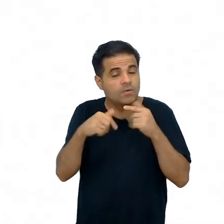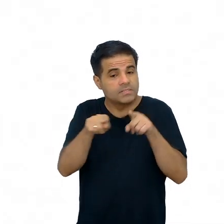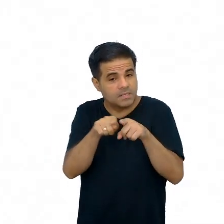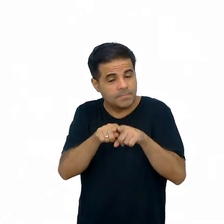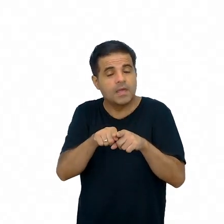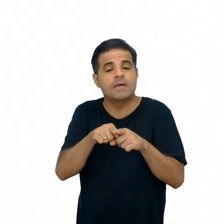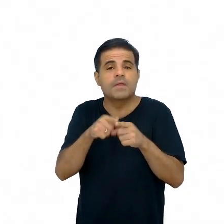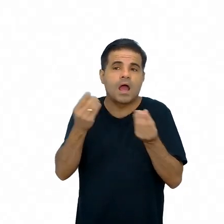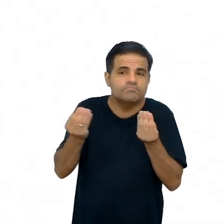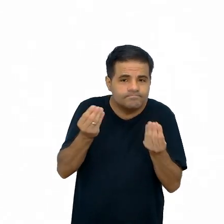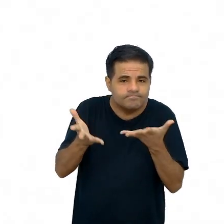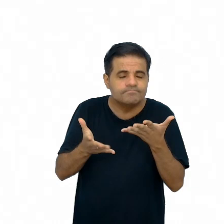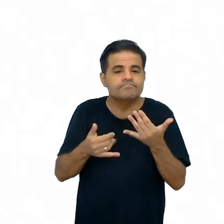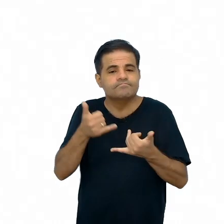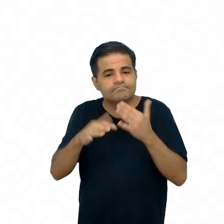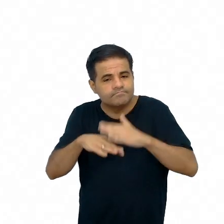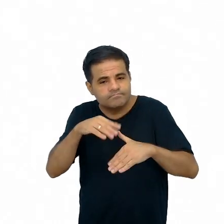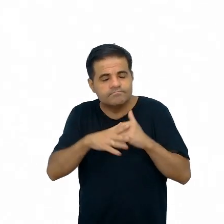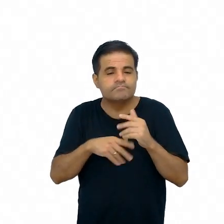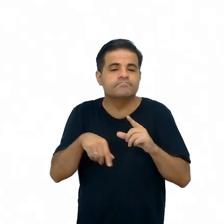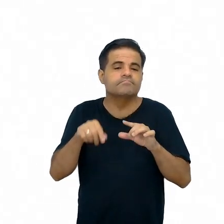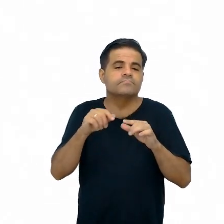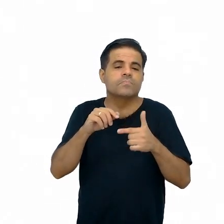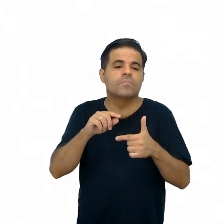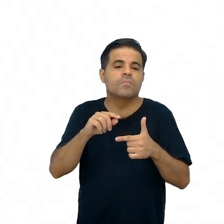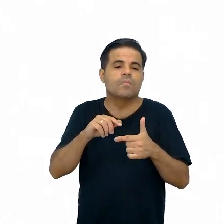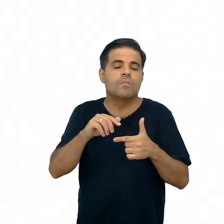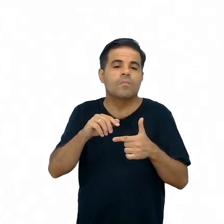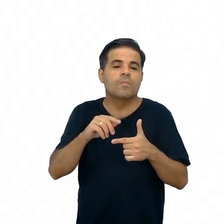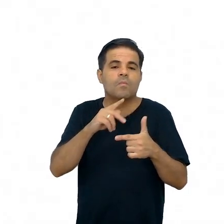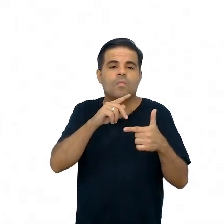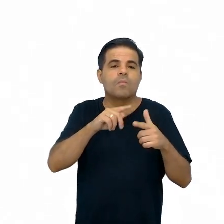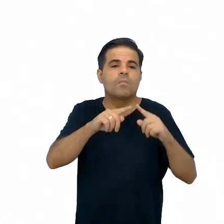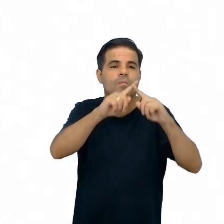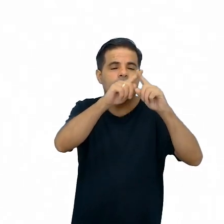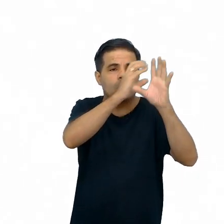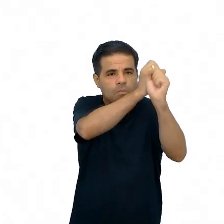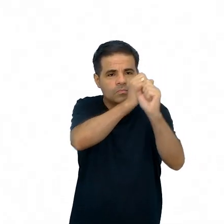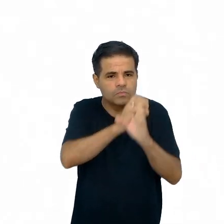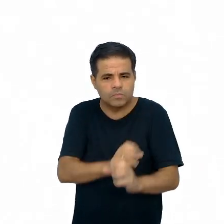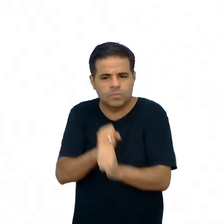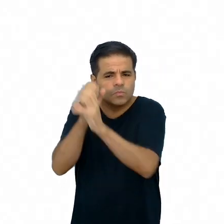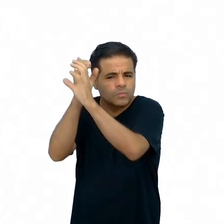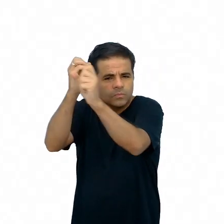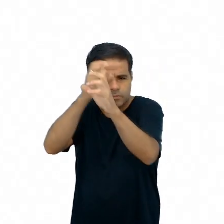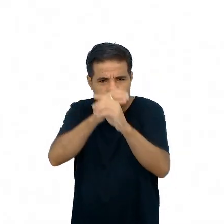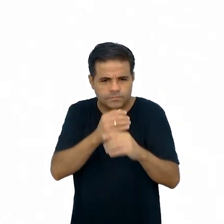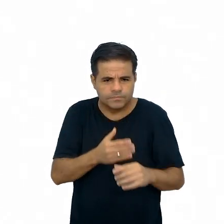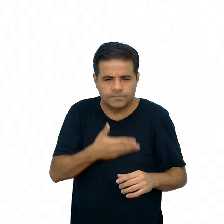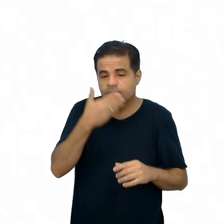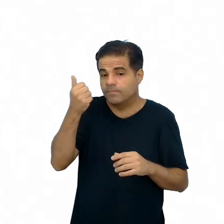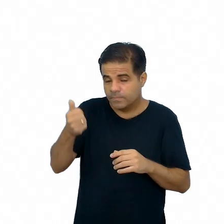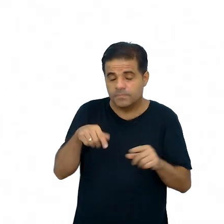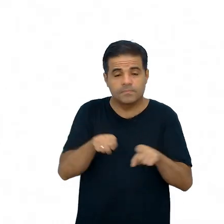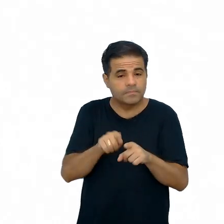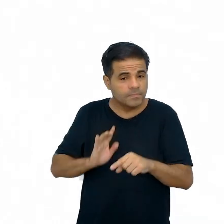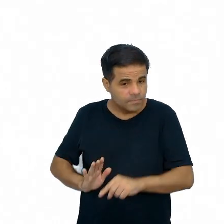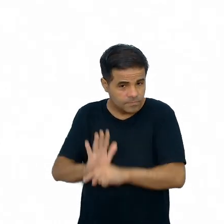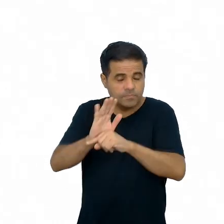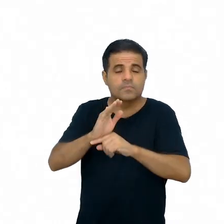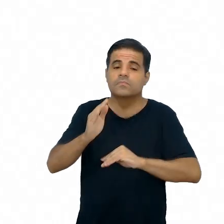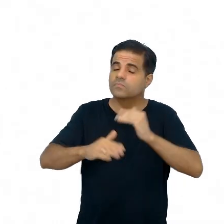para brincar, com os polígonos. Então, a gente, tendo isso em mente, facilita bastante a gente